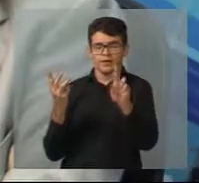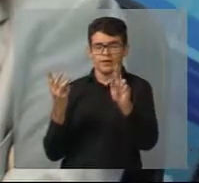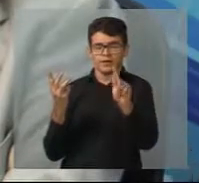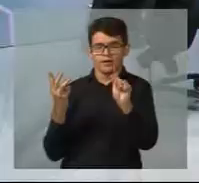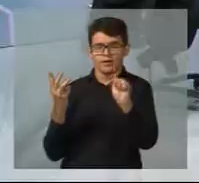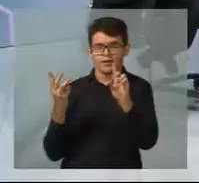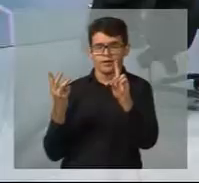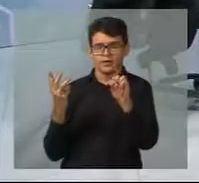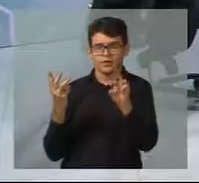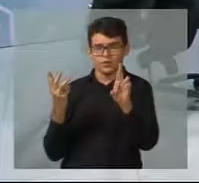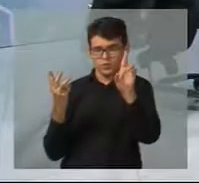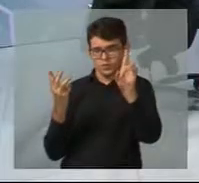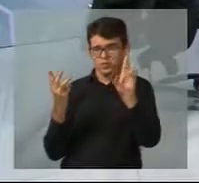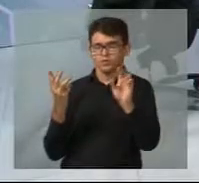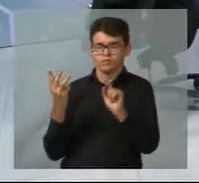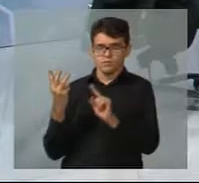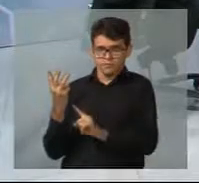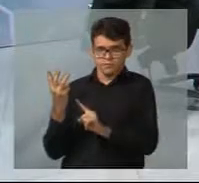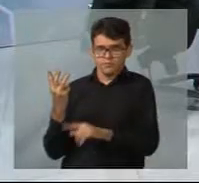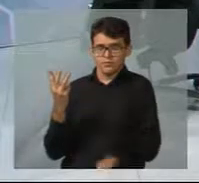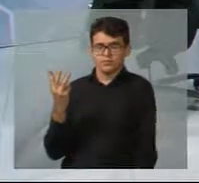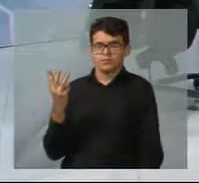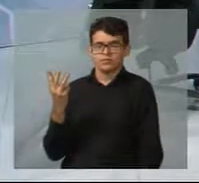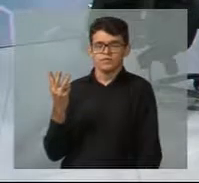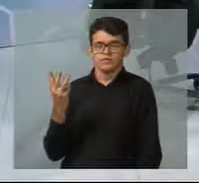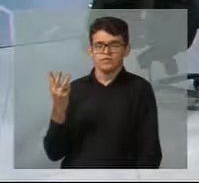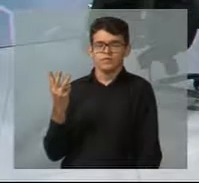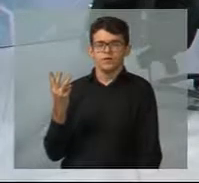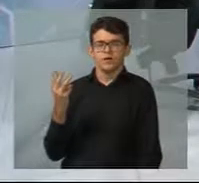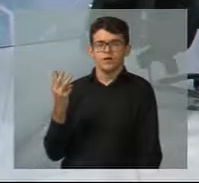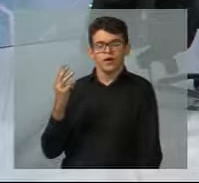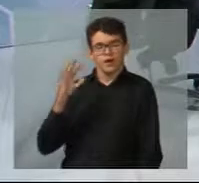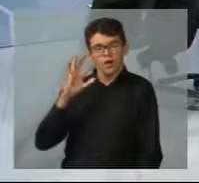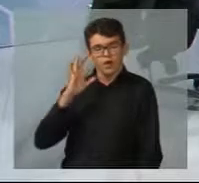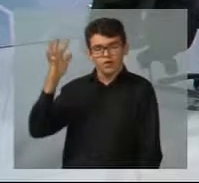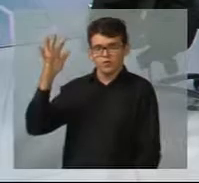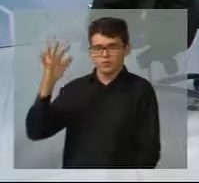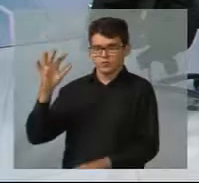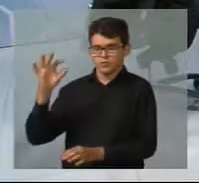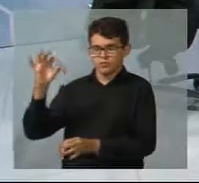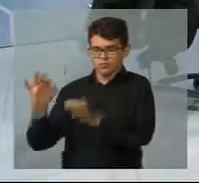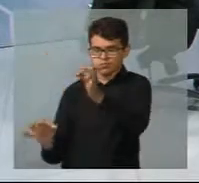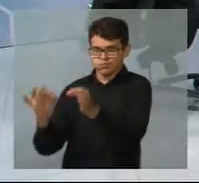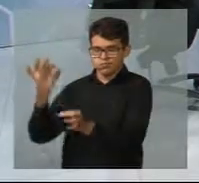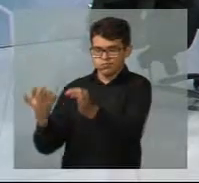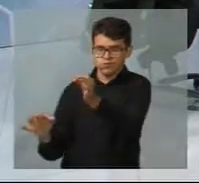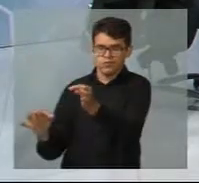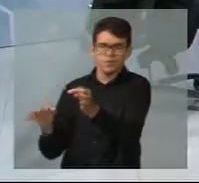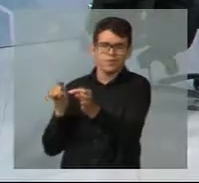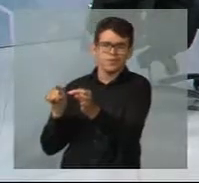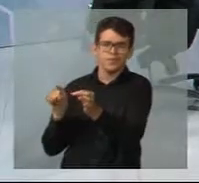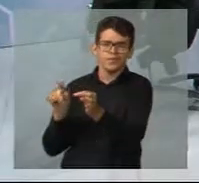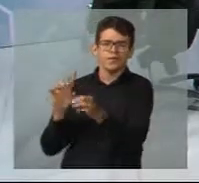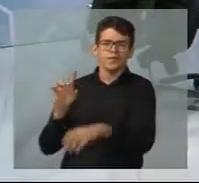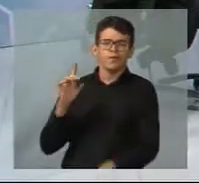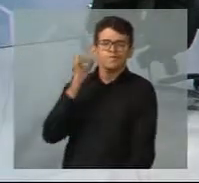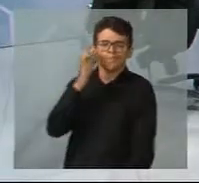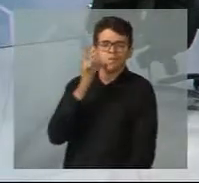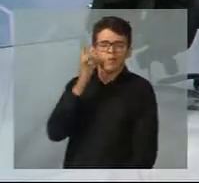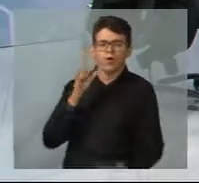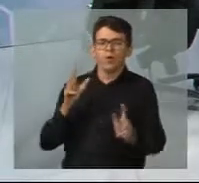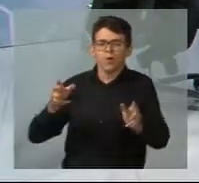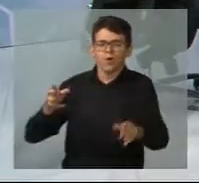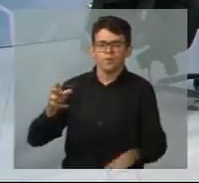eles se autonomeiam desembargadores. Para não serem juízes. Três. Não é, que se acha menor se for